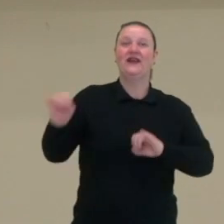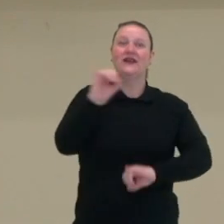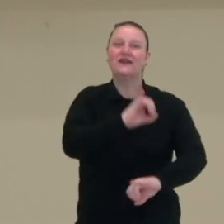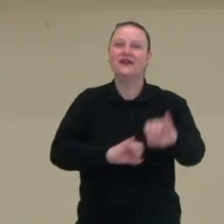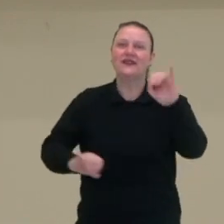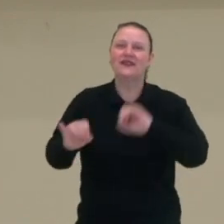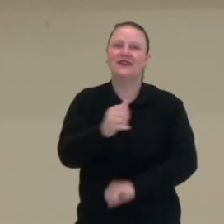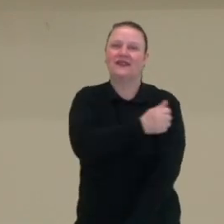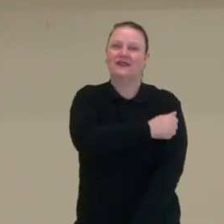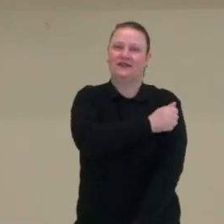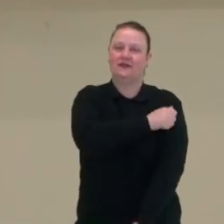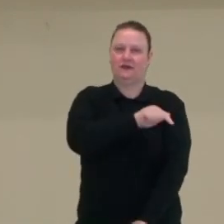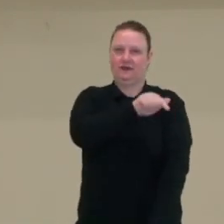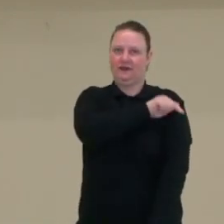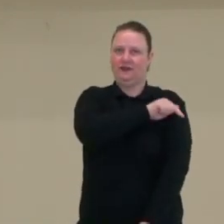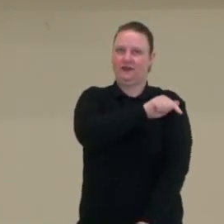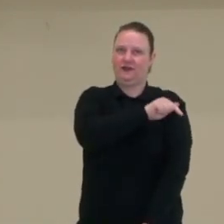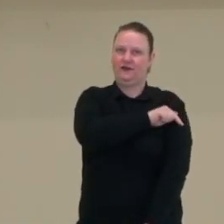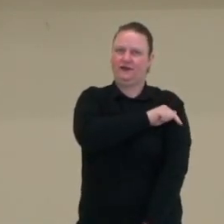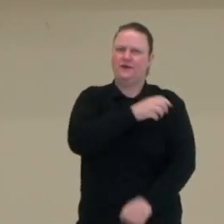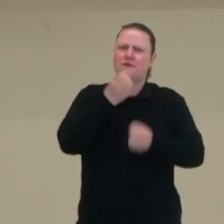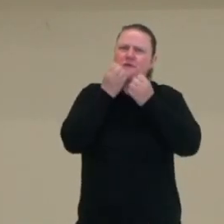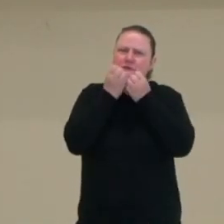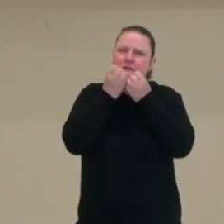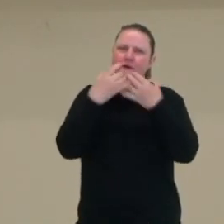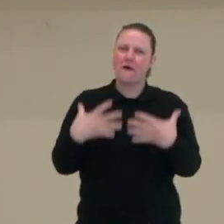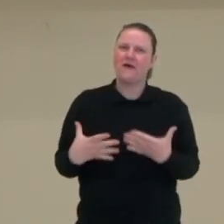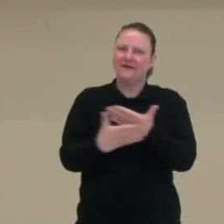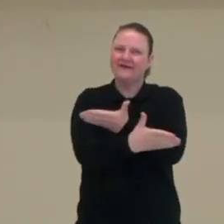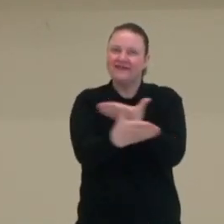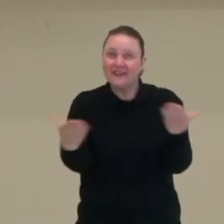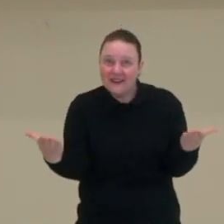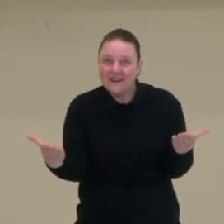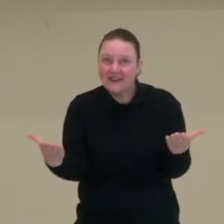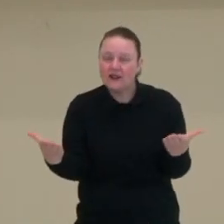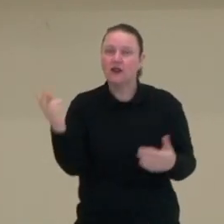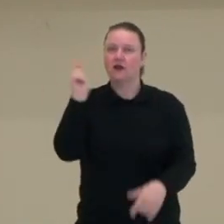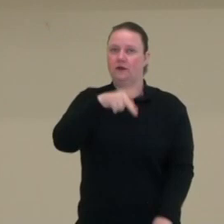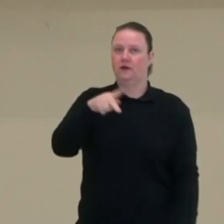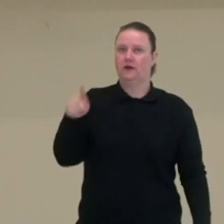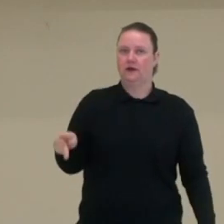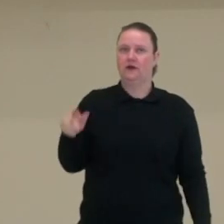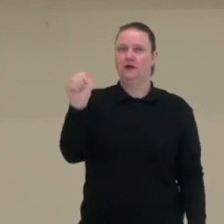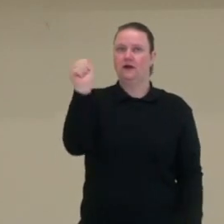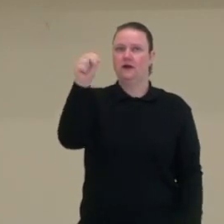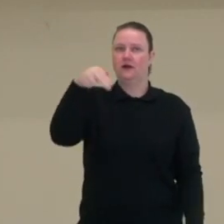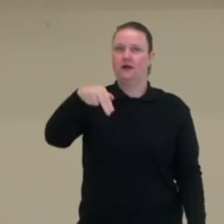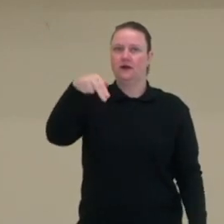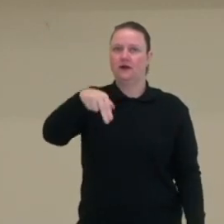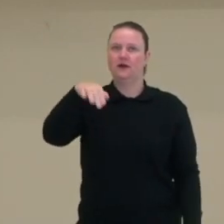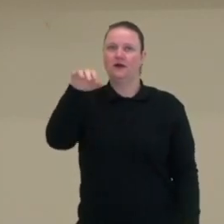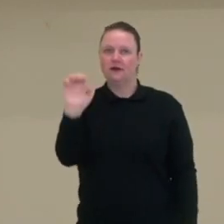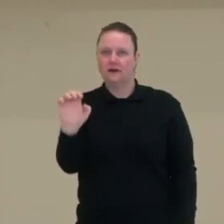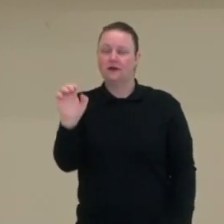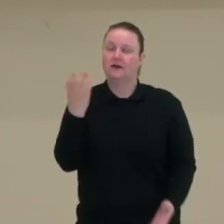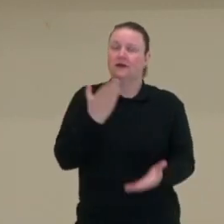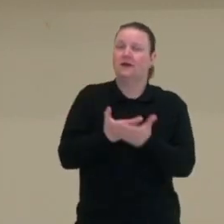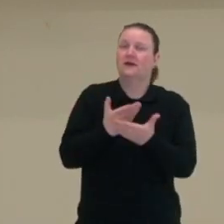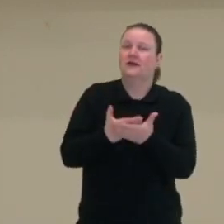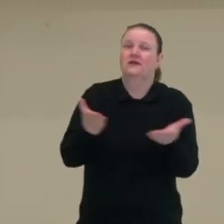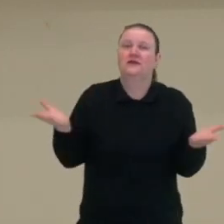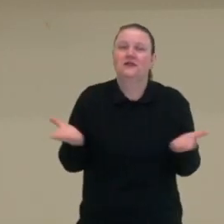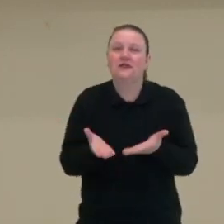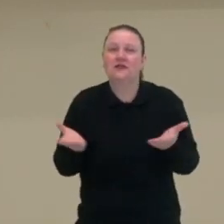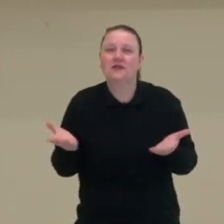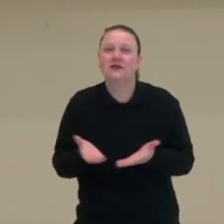Olá, alunos do 7º ano, tudo bem com vocês? Eu sou a professora Anne e nesta aula